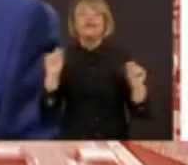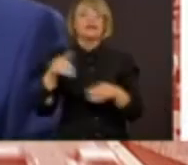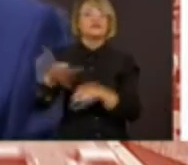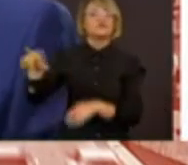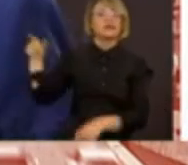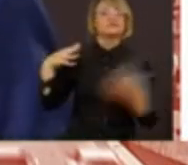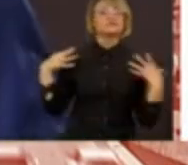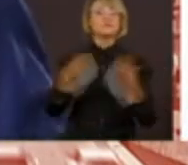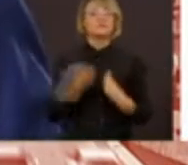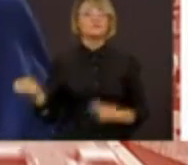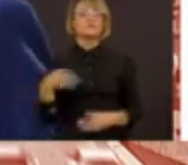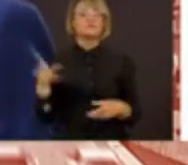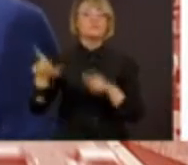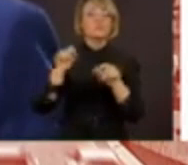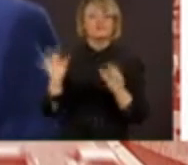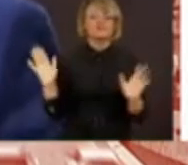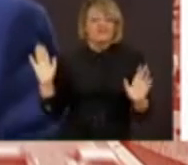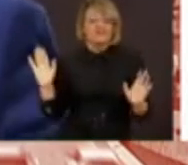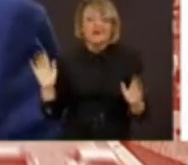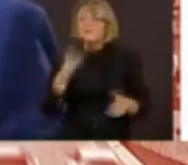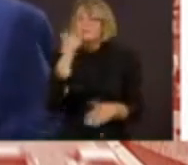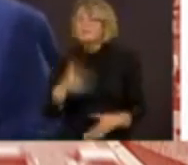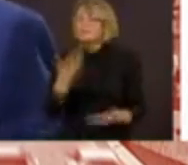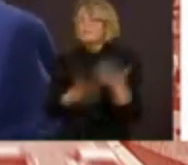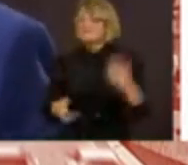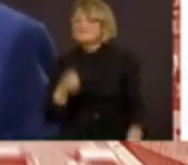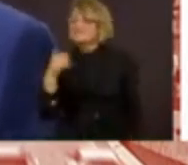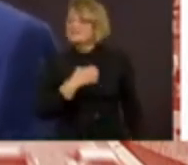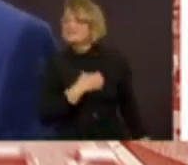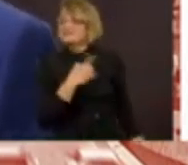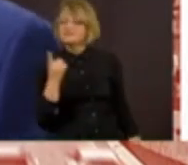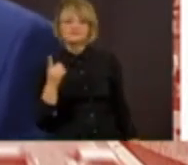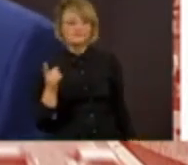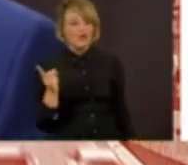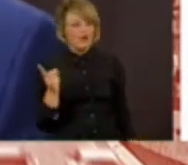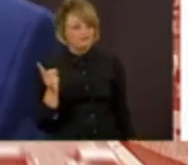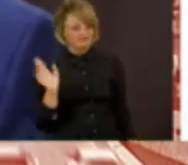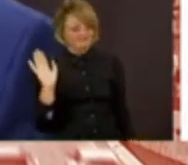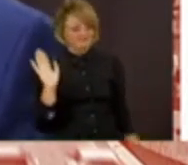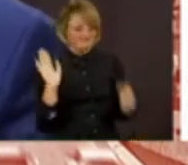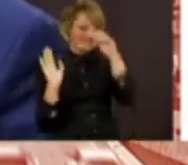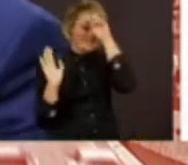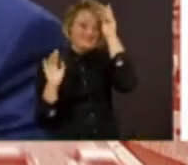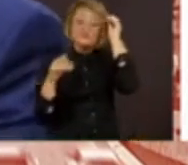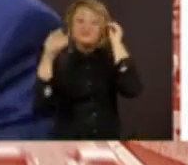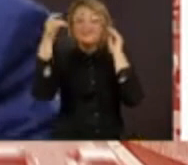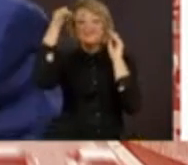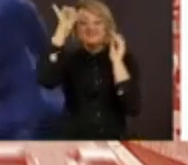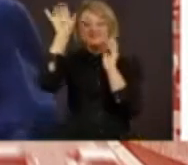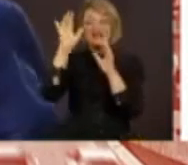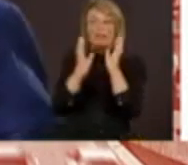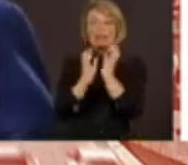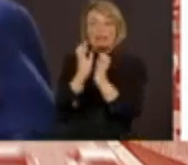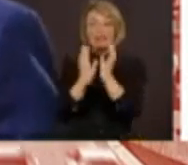exemplo, democracia, Estado democrático de direito, tolerância política. Porque eu enxergo essa fala de Lula, vou tentar ser